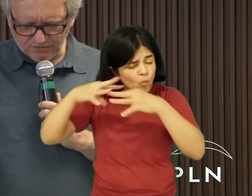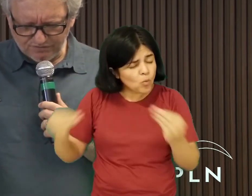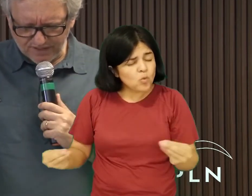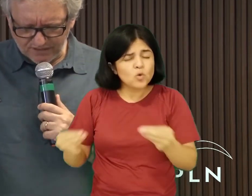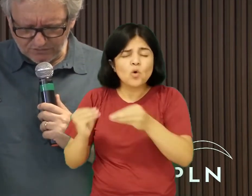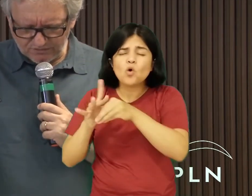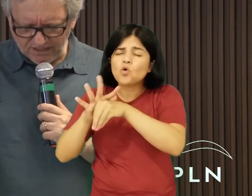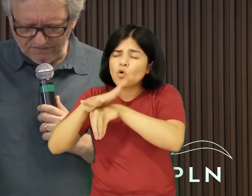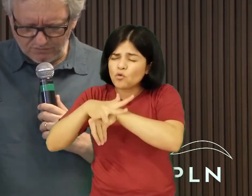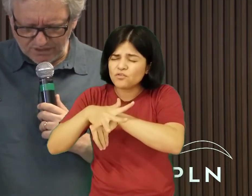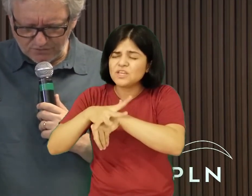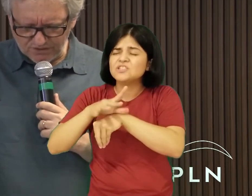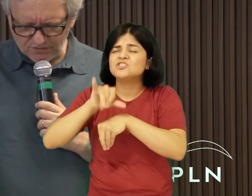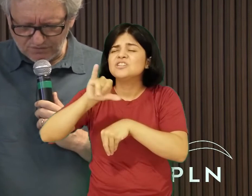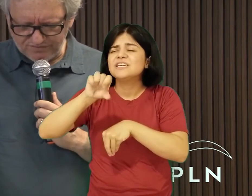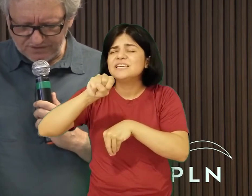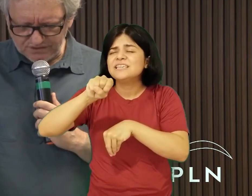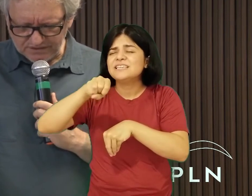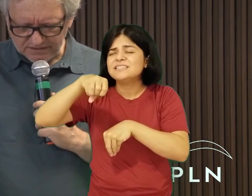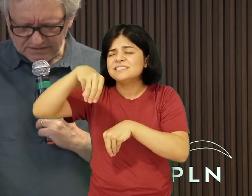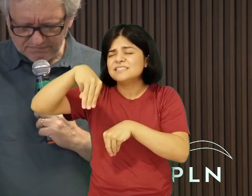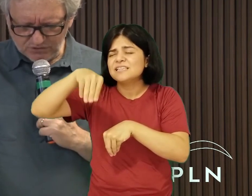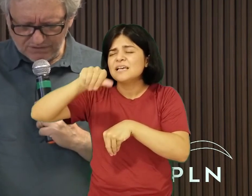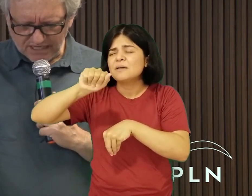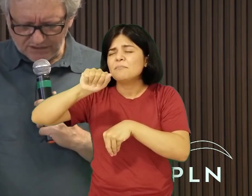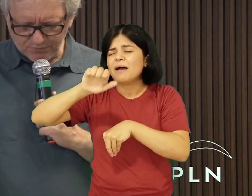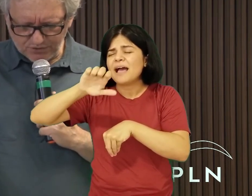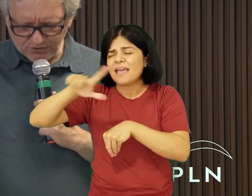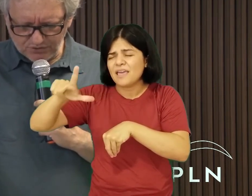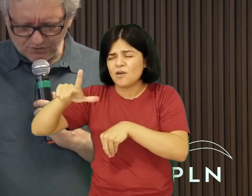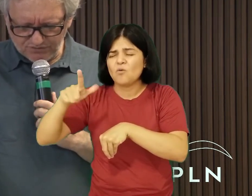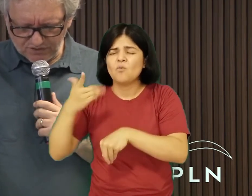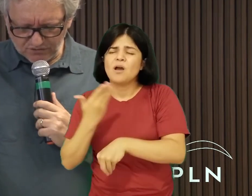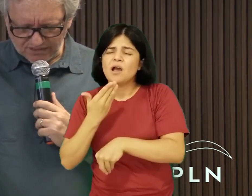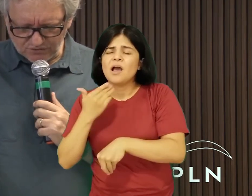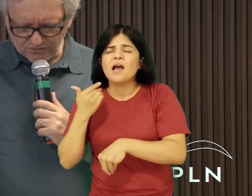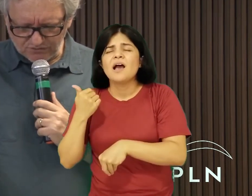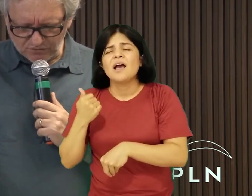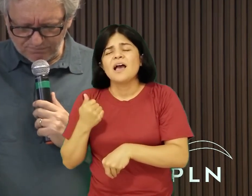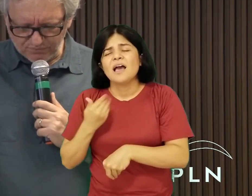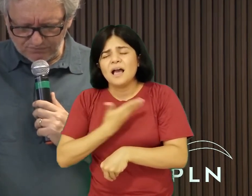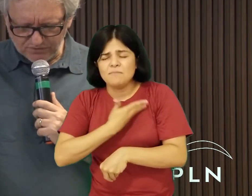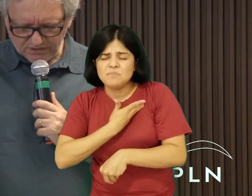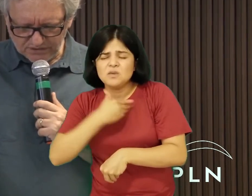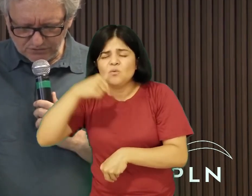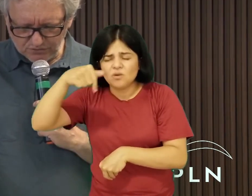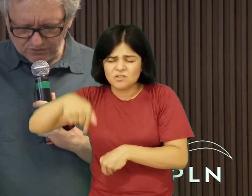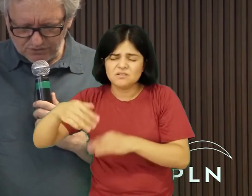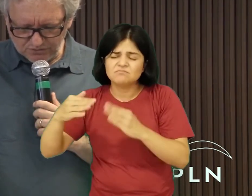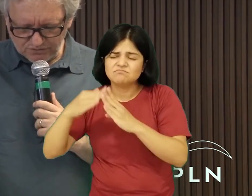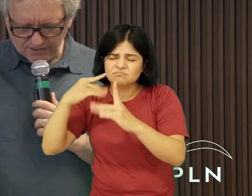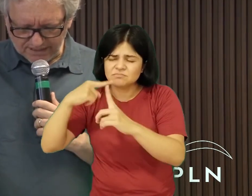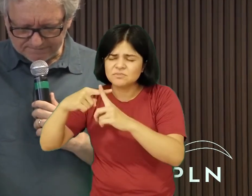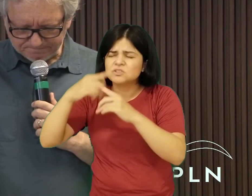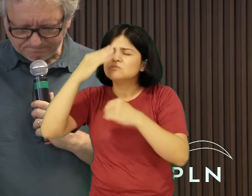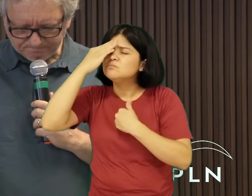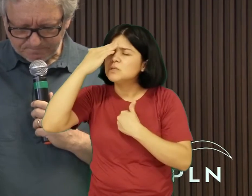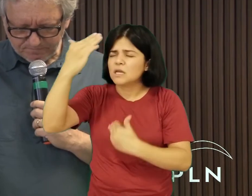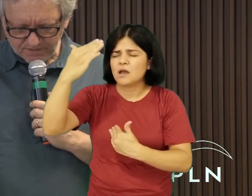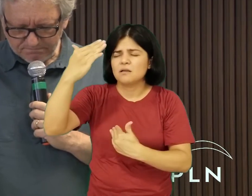hospital sofrendo terrivelmente com esse Covid. Mas obrigado porque o Senhor ouviu as orações do Teu povo e o Senhor o tirou de